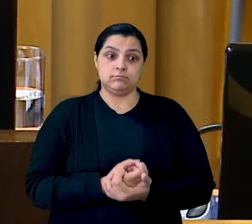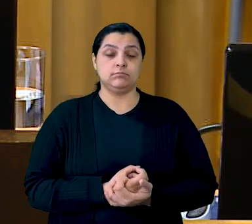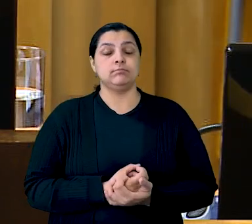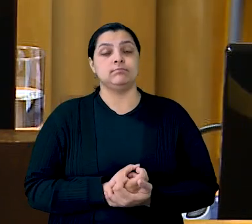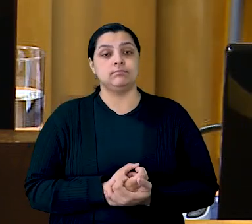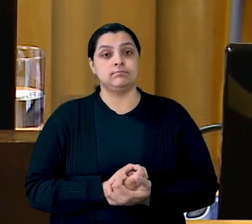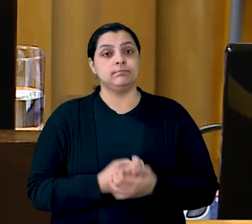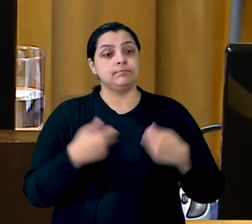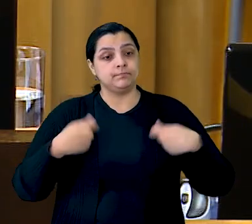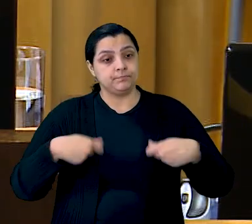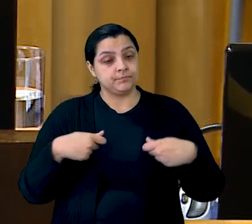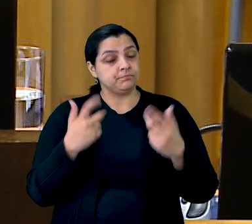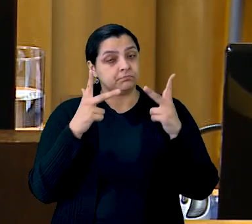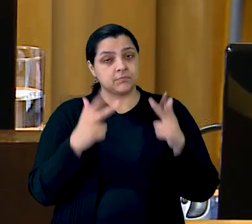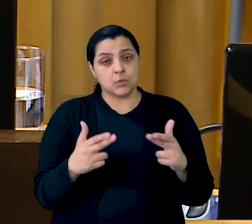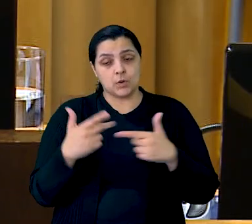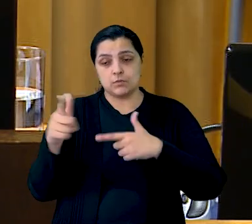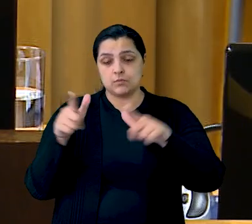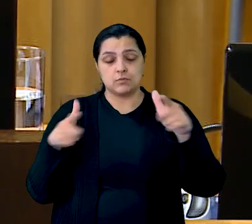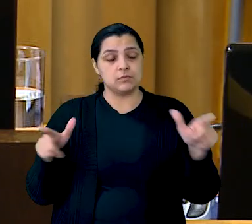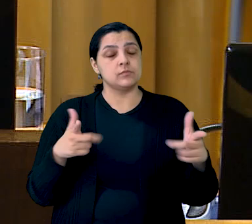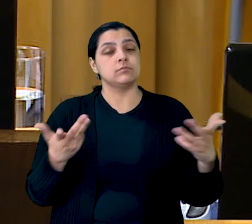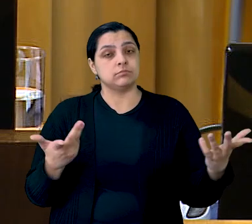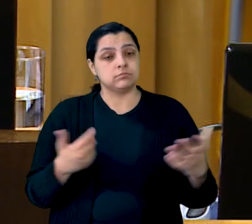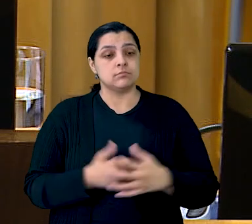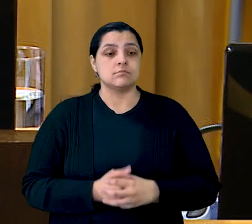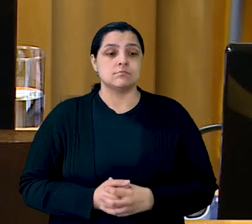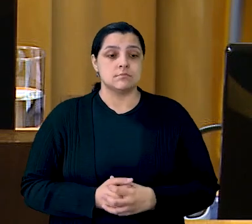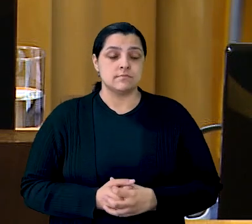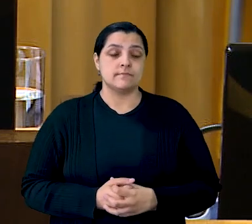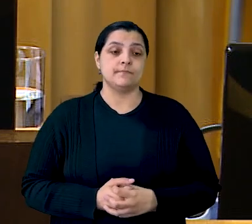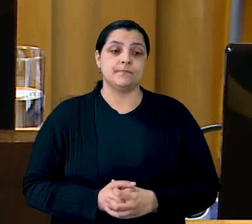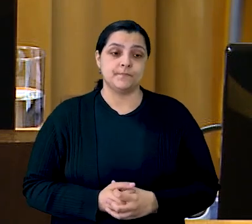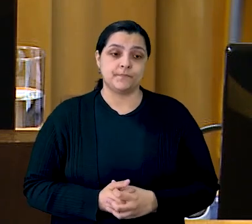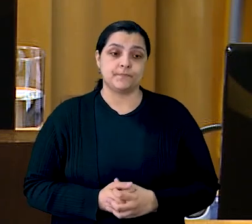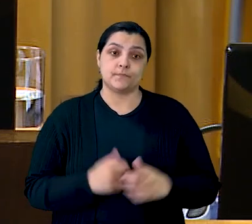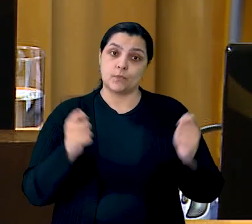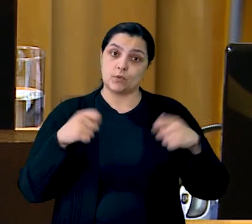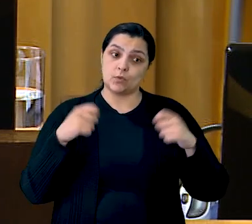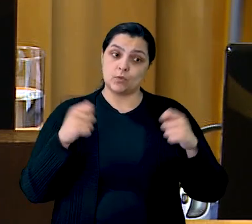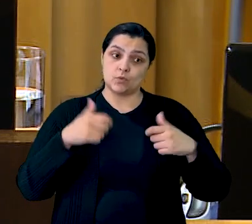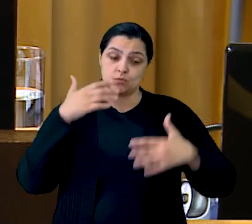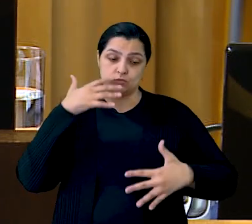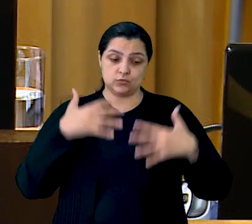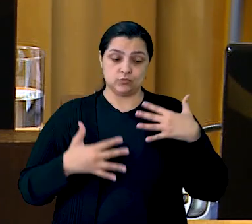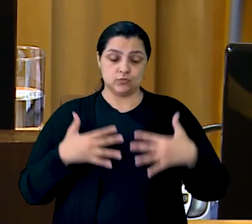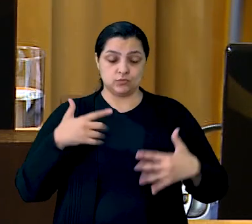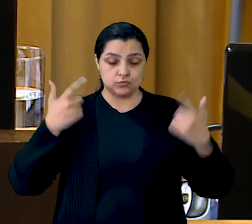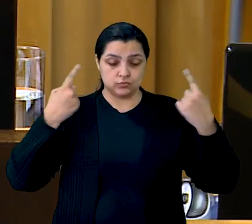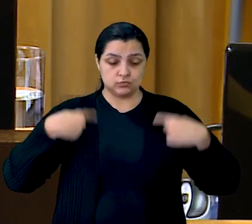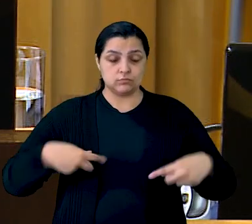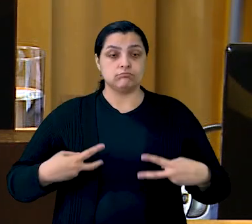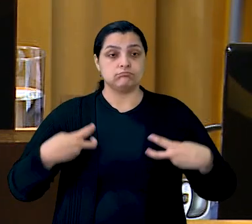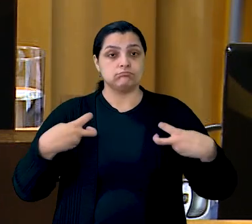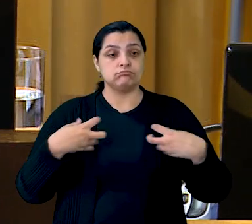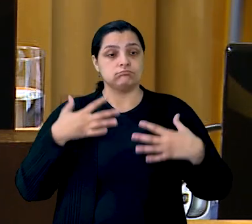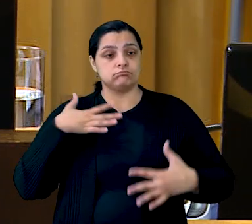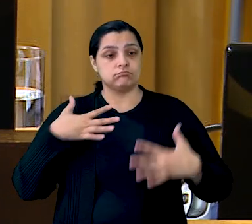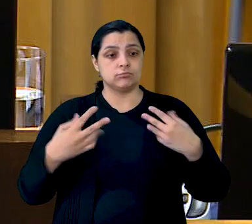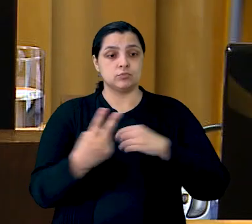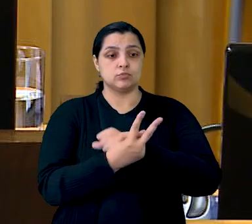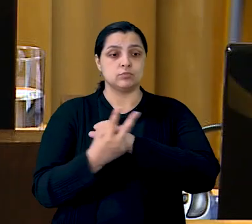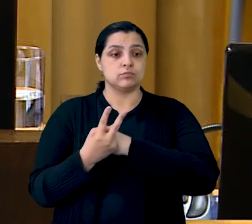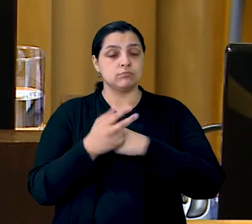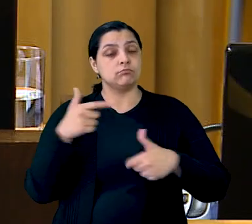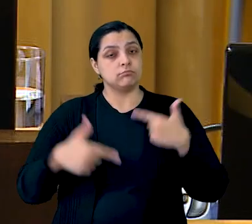dança. Então, ela precisa, tal como os outros, realmente de condições que